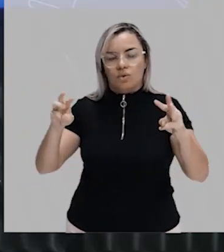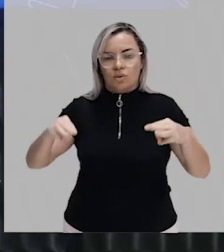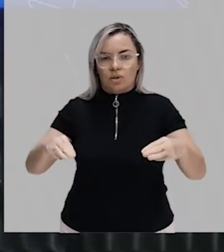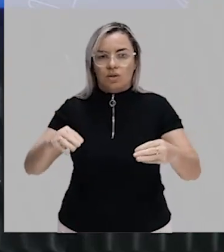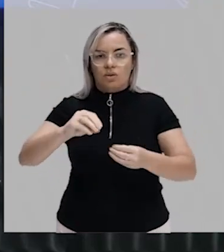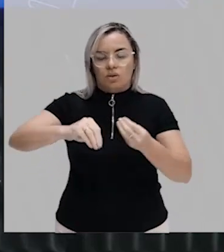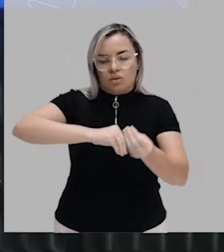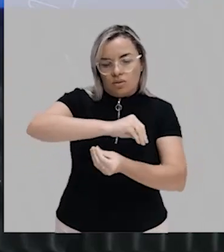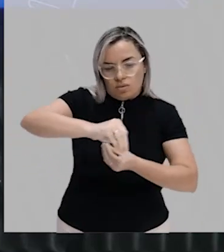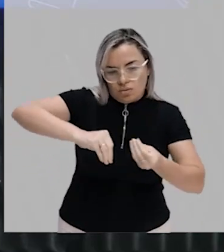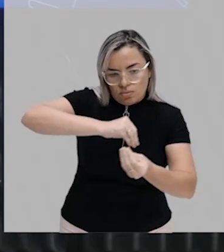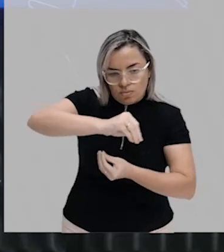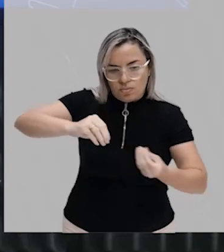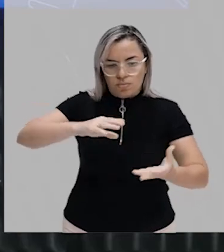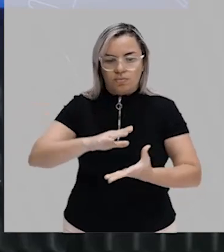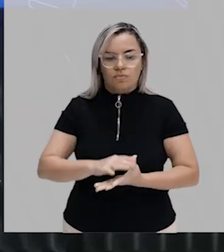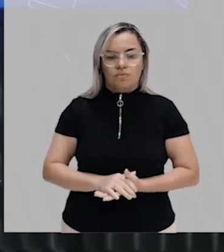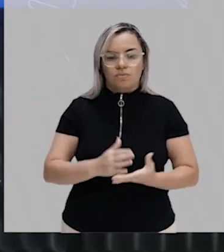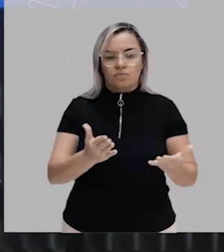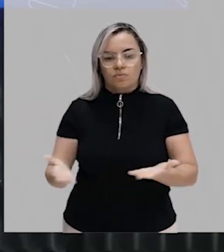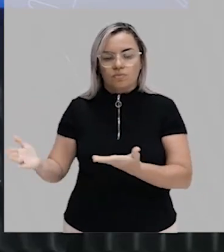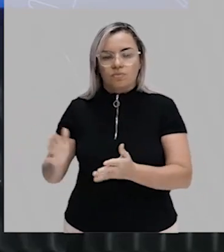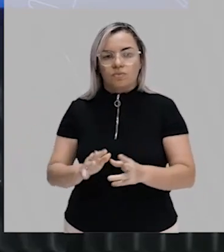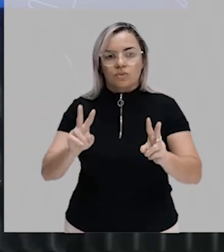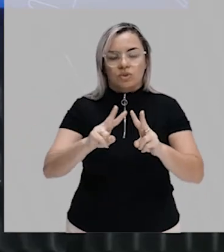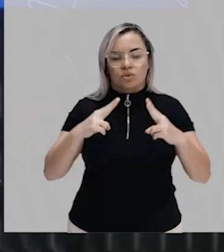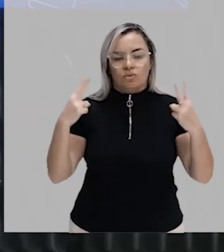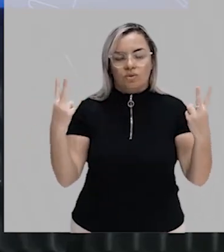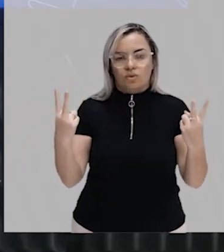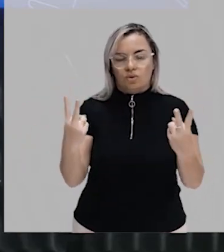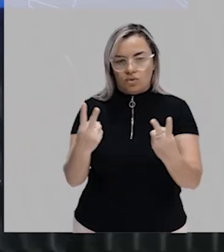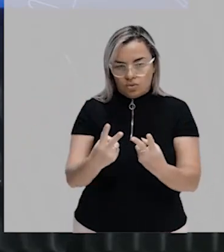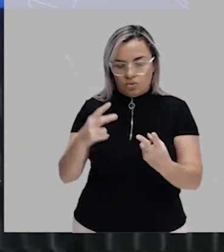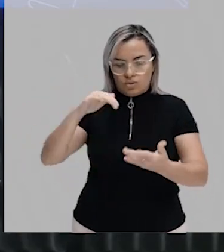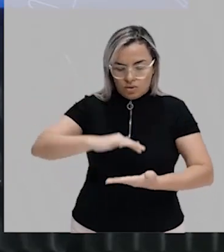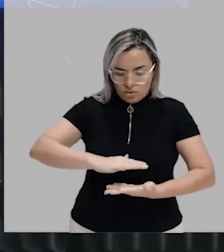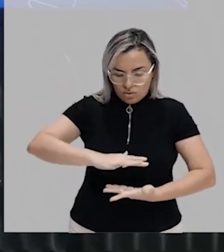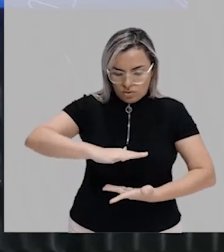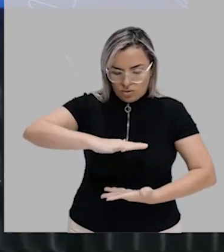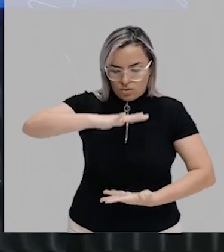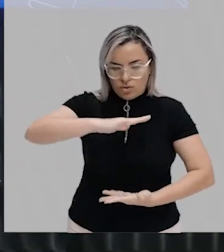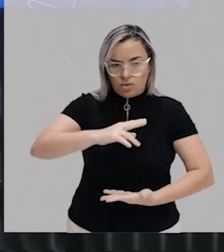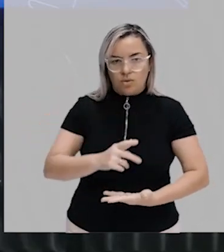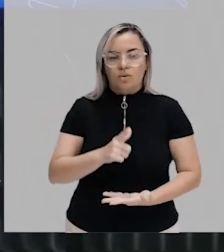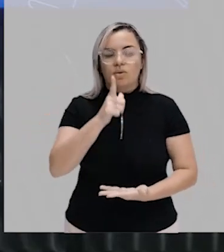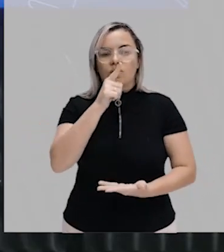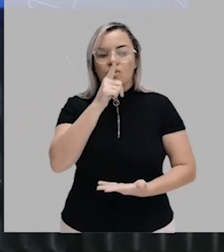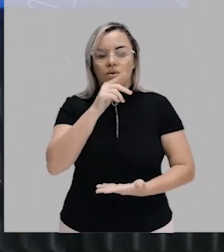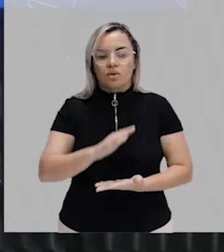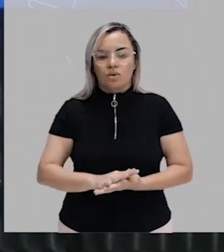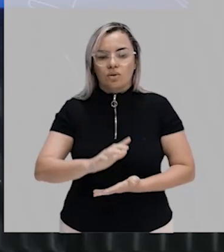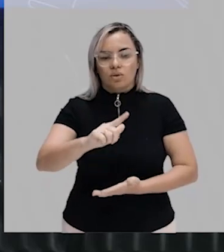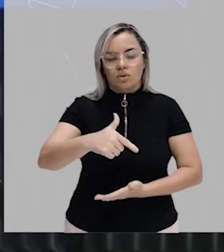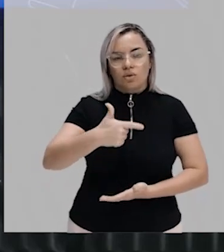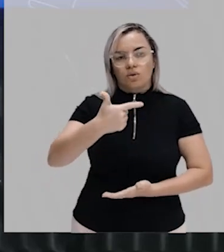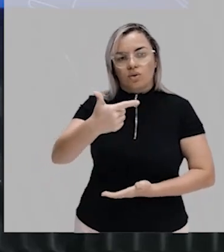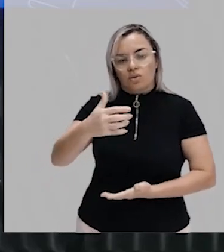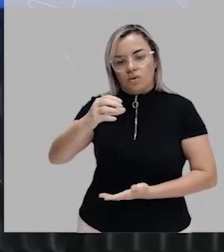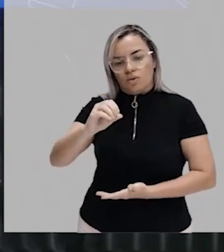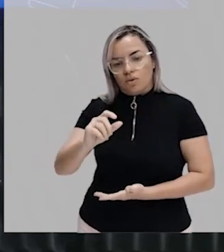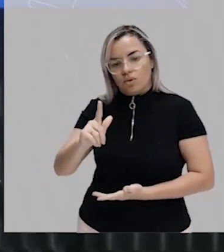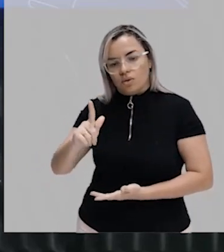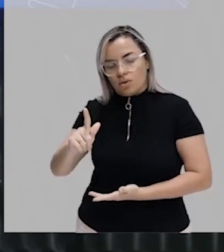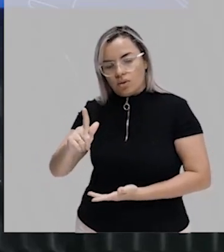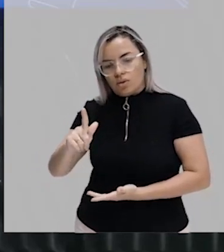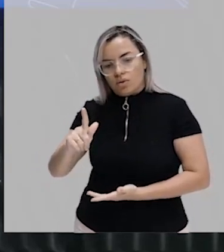Então, o volume da solução é o volume de água. Tudo bem, turminha? Então, 20 gramas do cloreto de sódio em 1